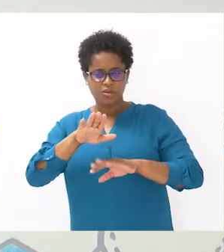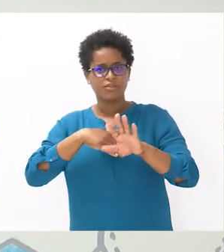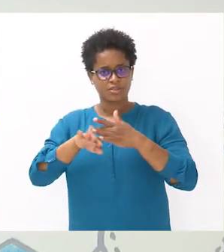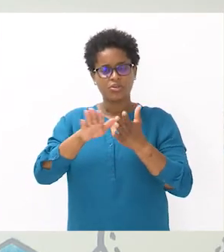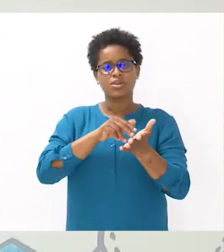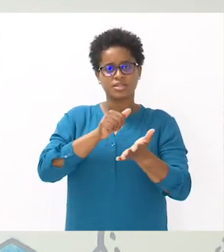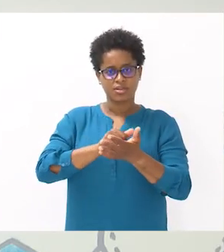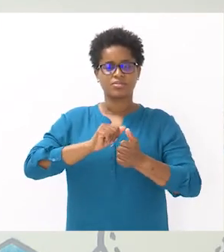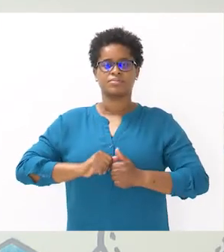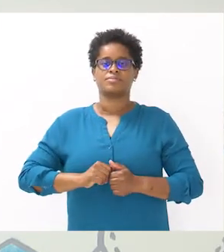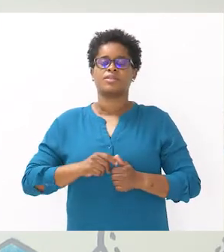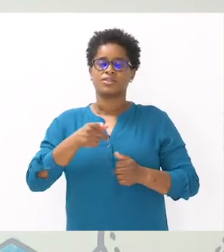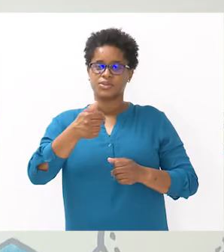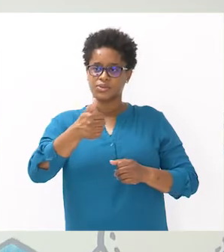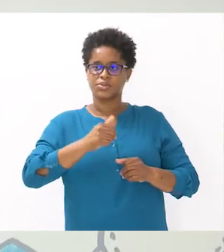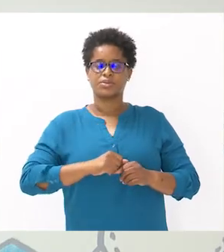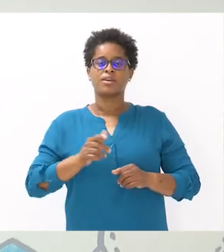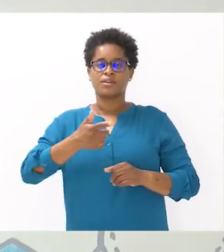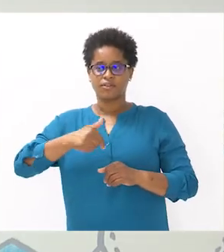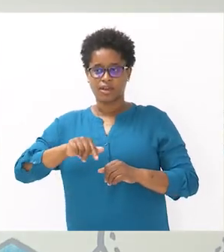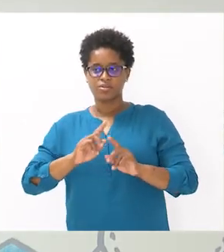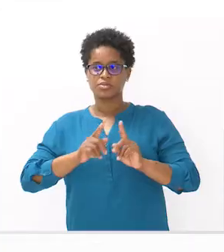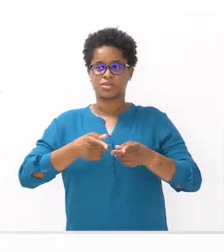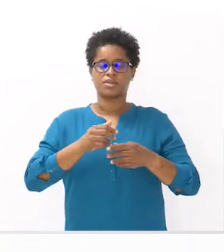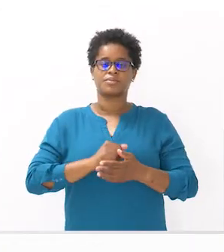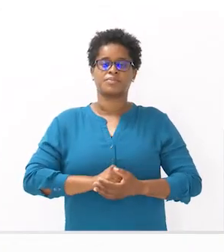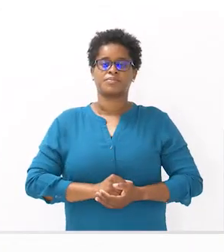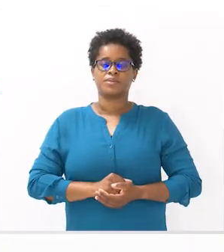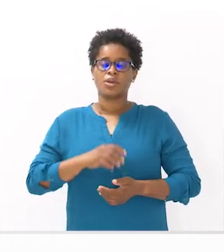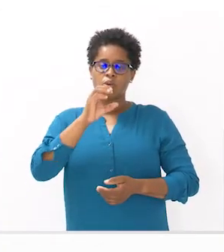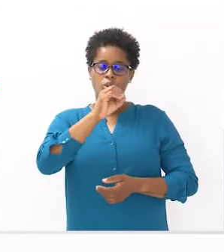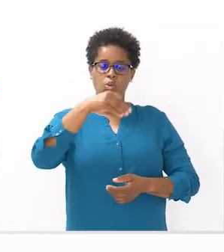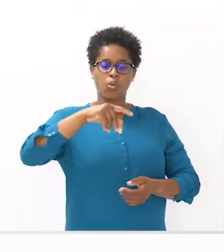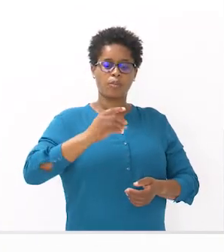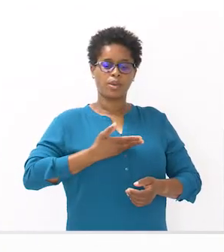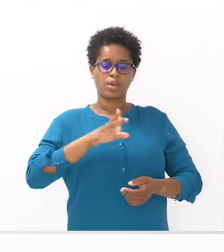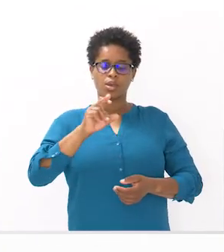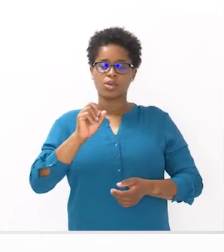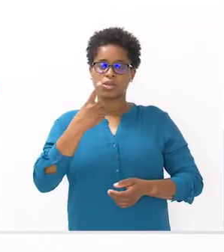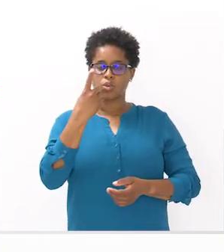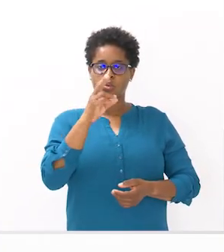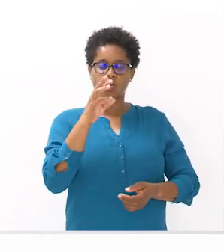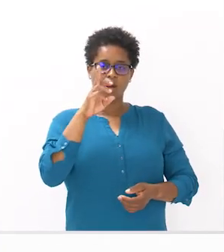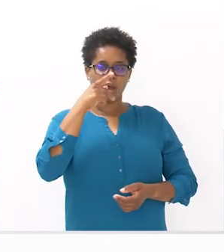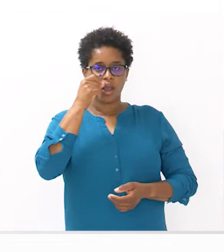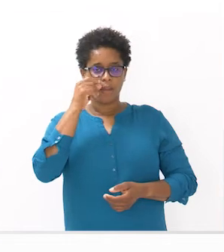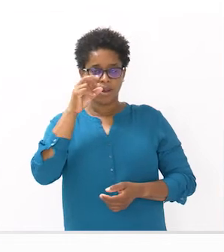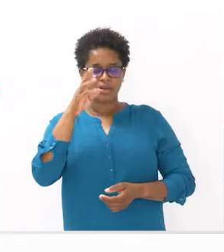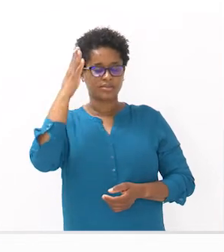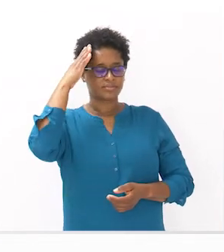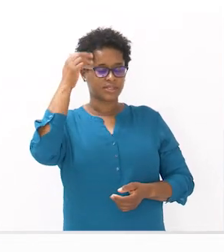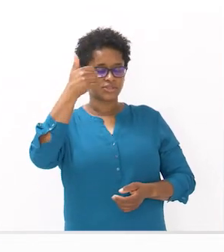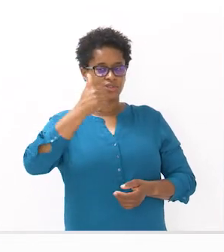correção? Isso! Então vamos lá! O Pedro é um rapaz